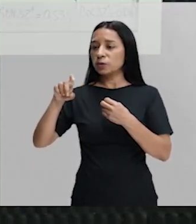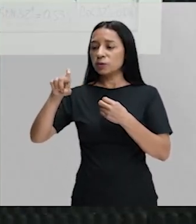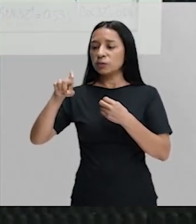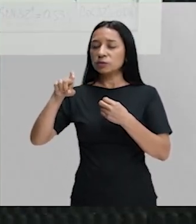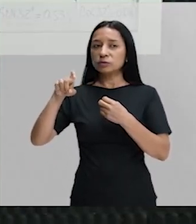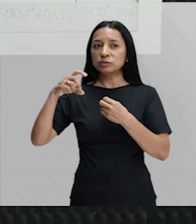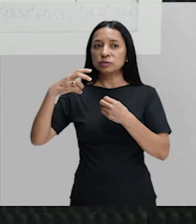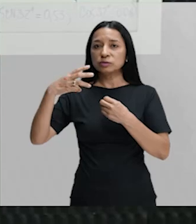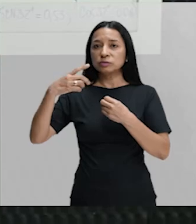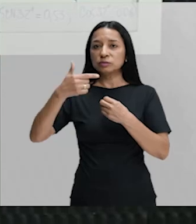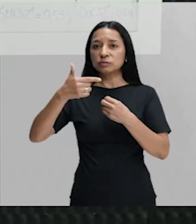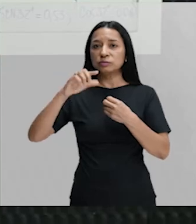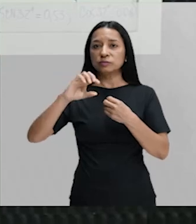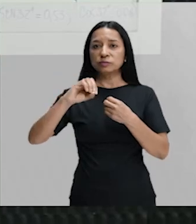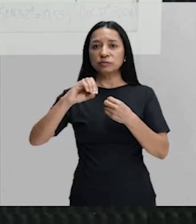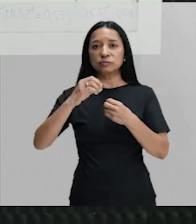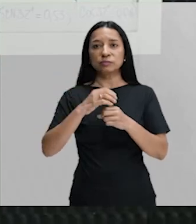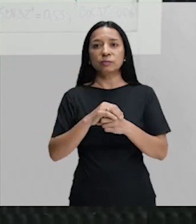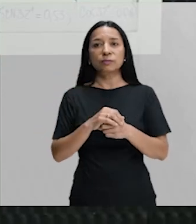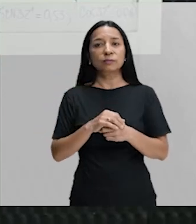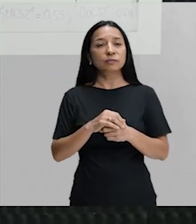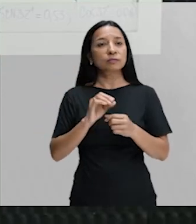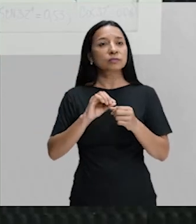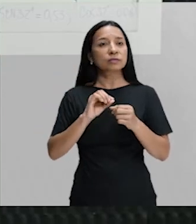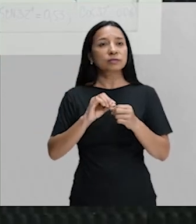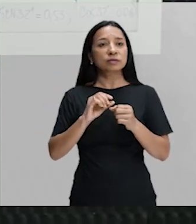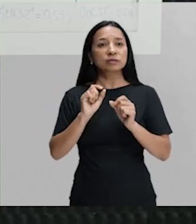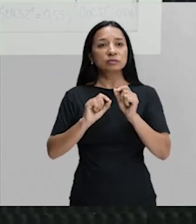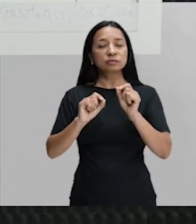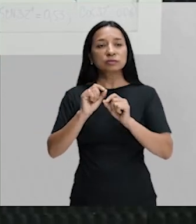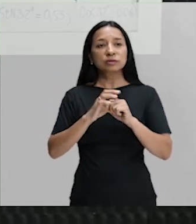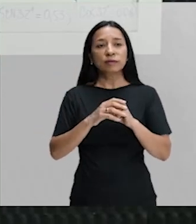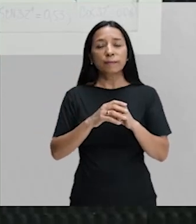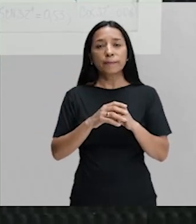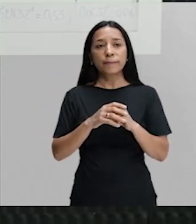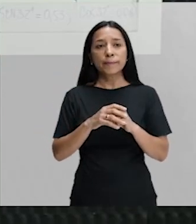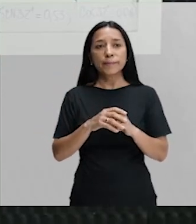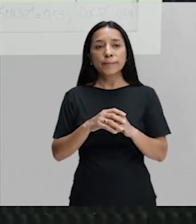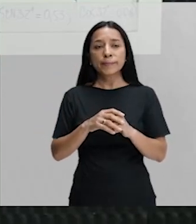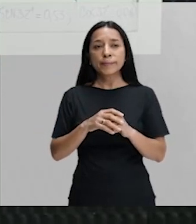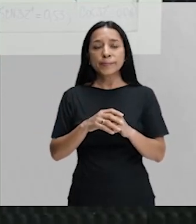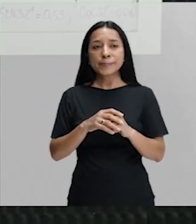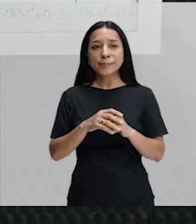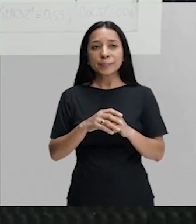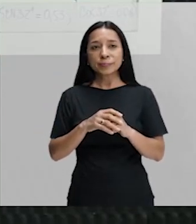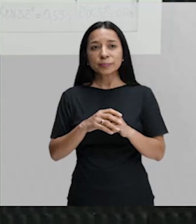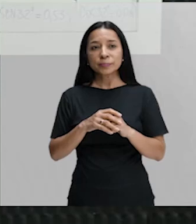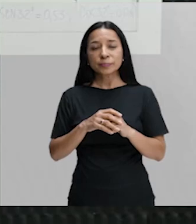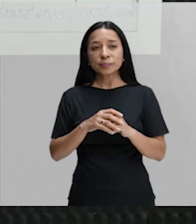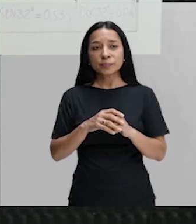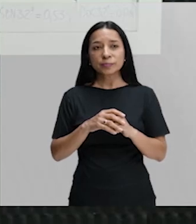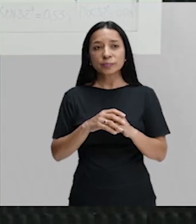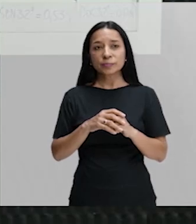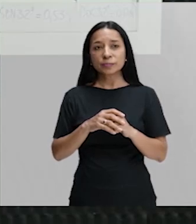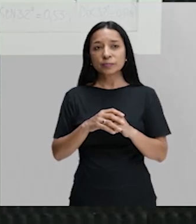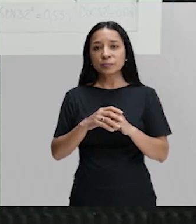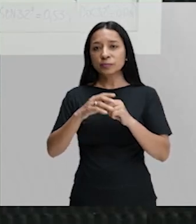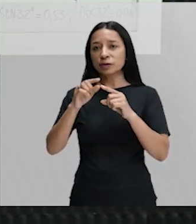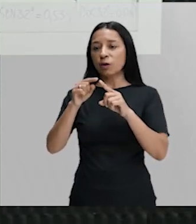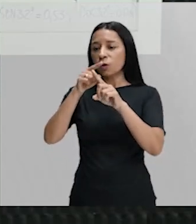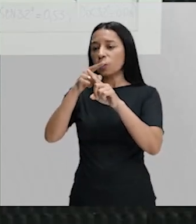Olha como o cálculo fica simples. Aí você faz o quê? Produto dos meios pelo produto dos